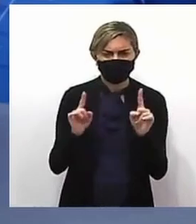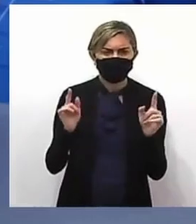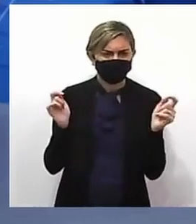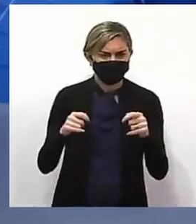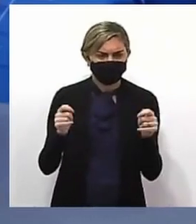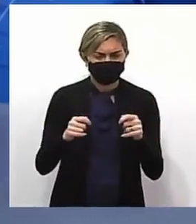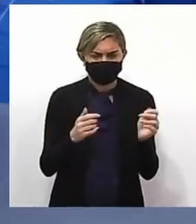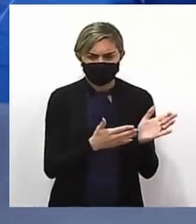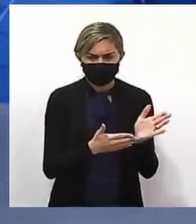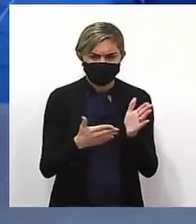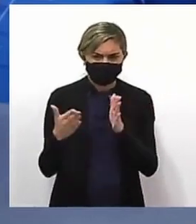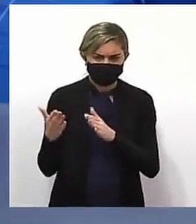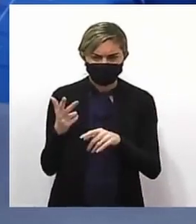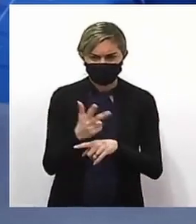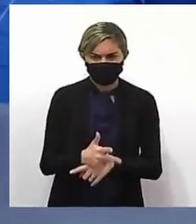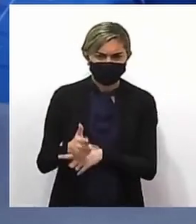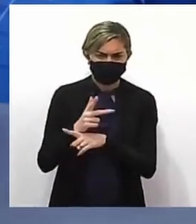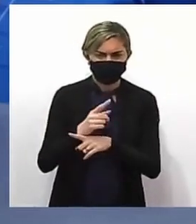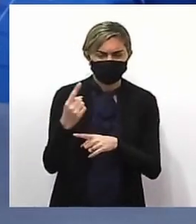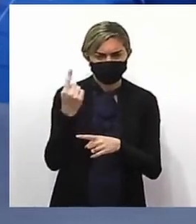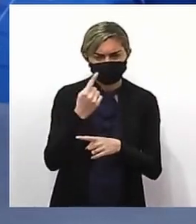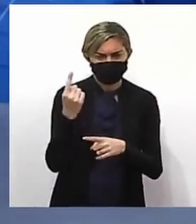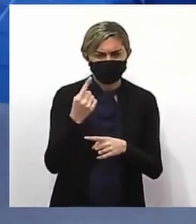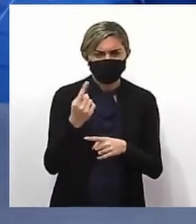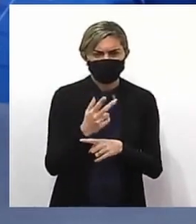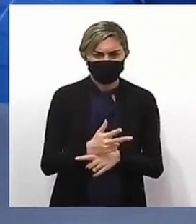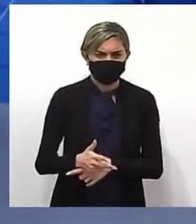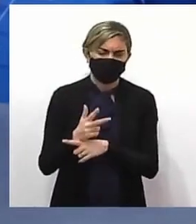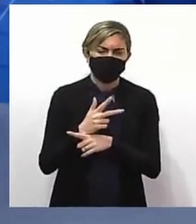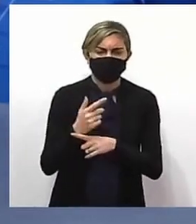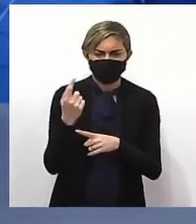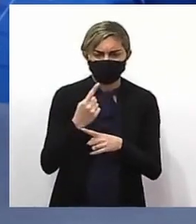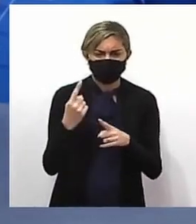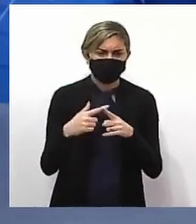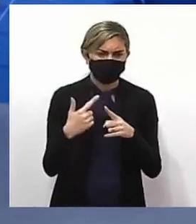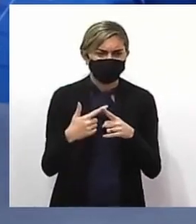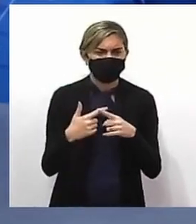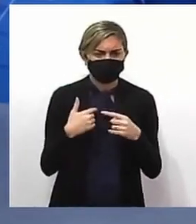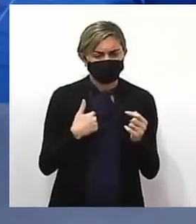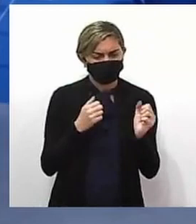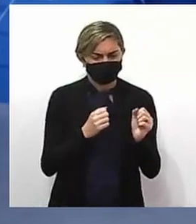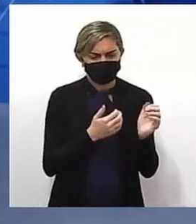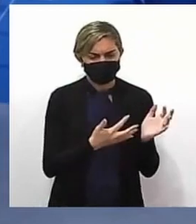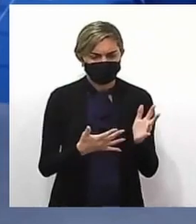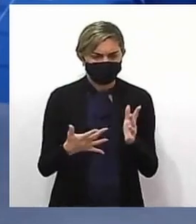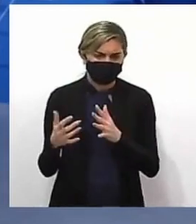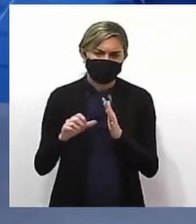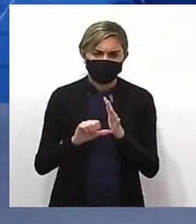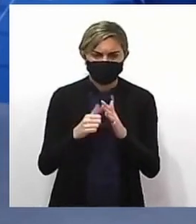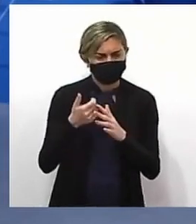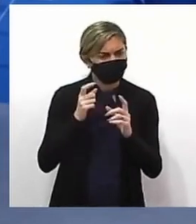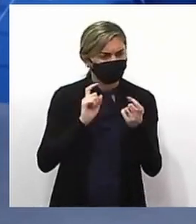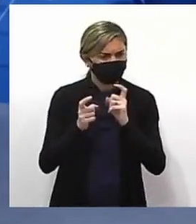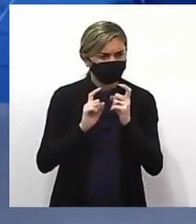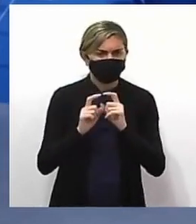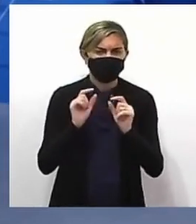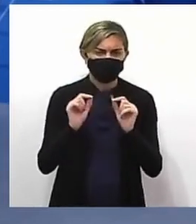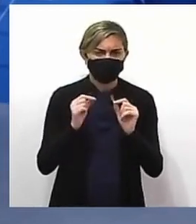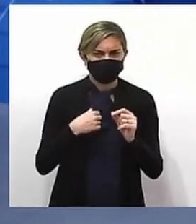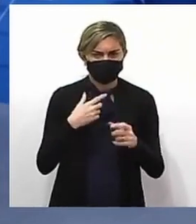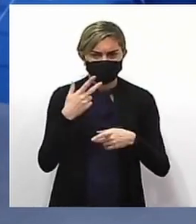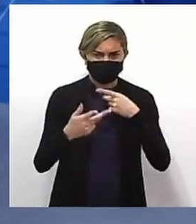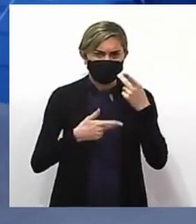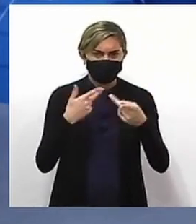gente rolar aquele vídeo 1, aquele primeiro vídeo, Roberto? Porque a gente poderia, com esse primeiro vídeo, discutir um pouco do que a gente está